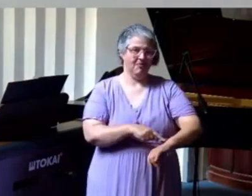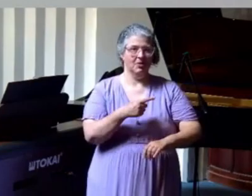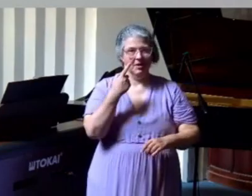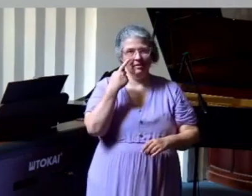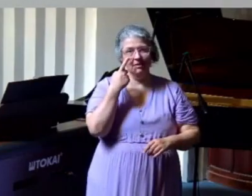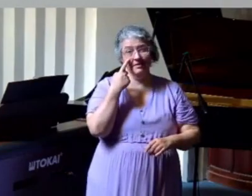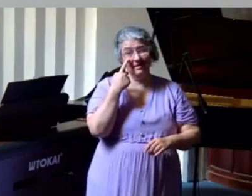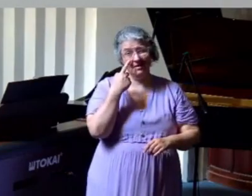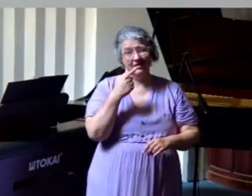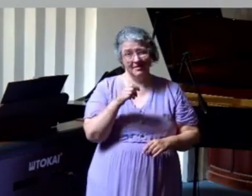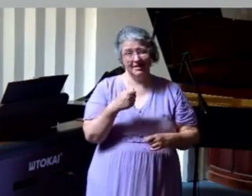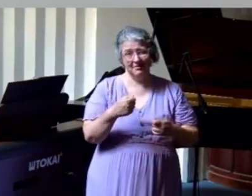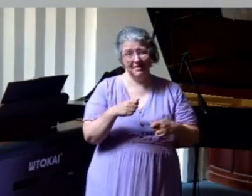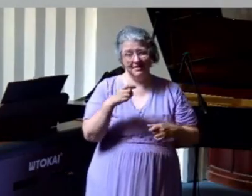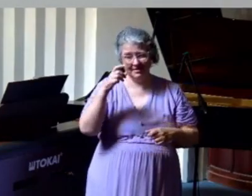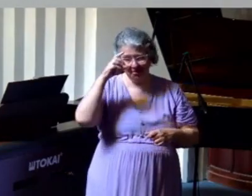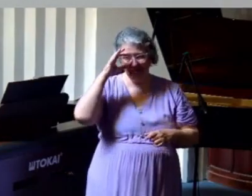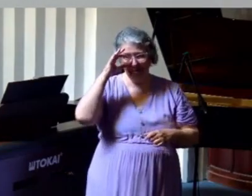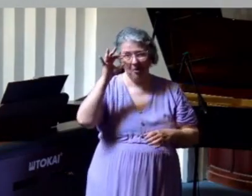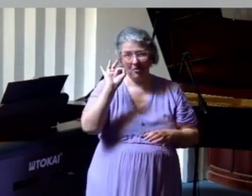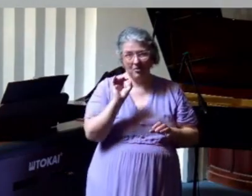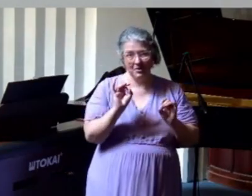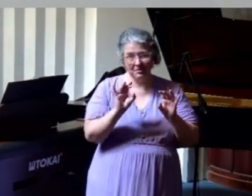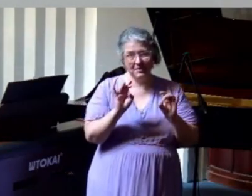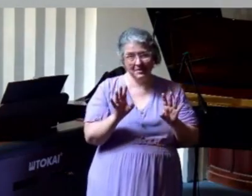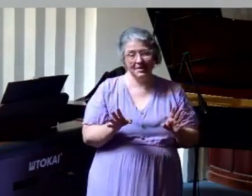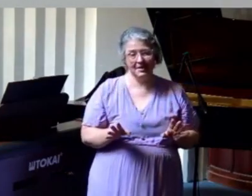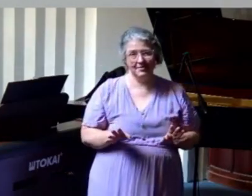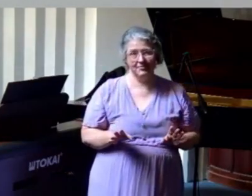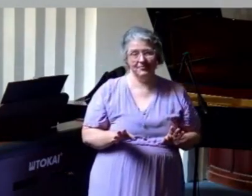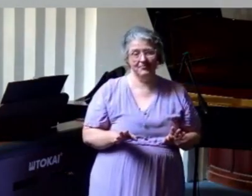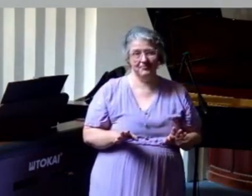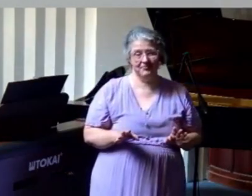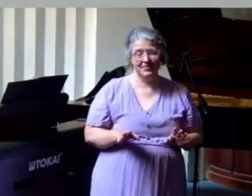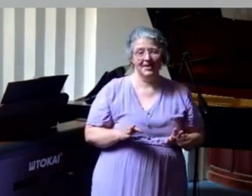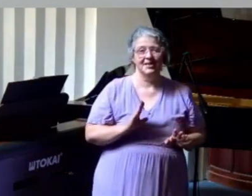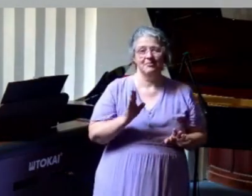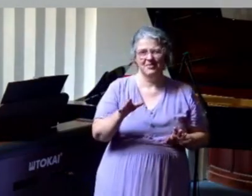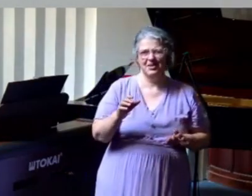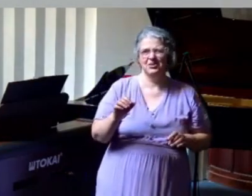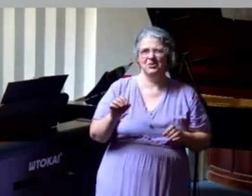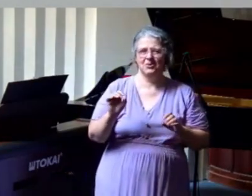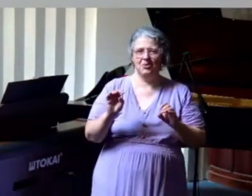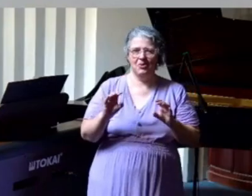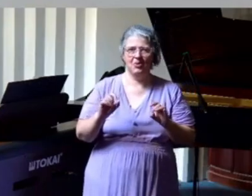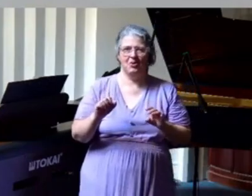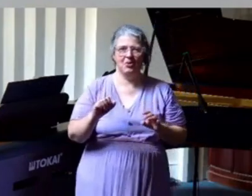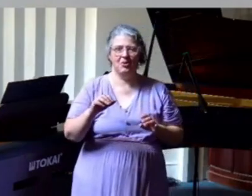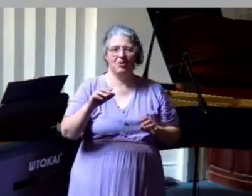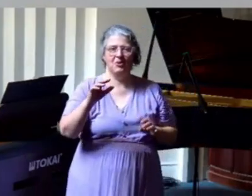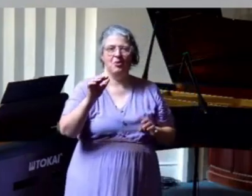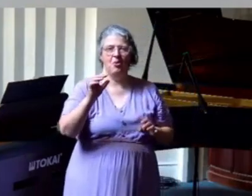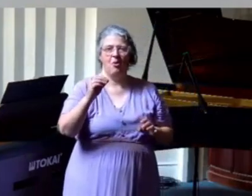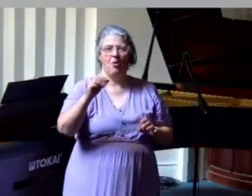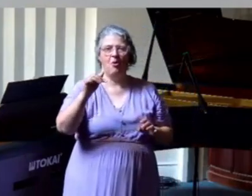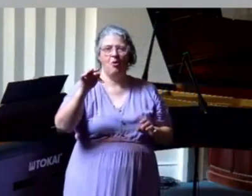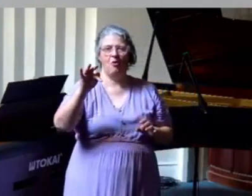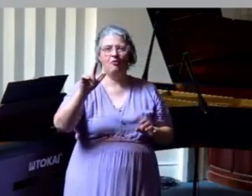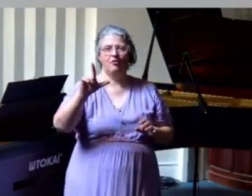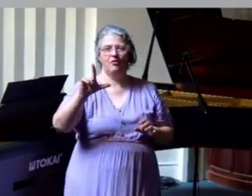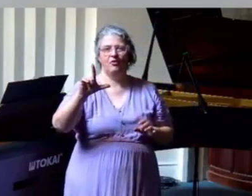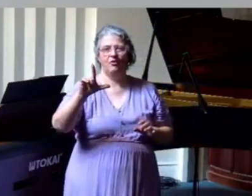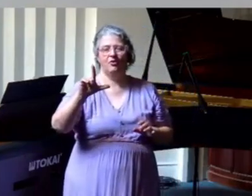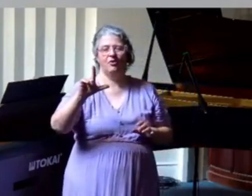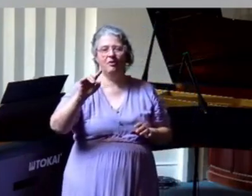Você usa um óculos, você vai lá no oculista, agora é oftalmologista. Você vai lá